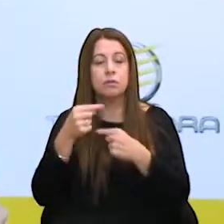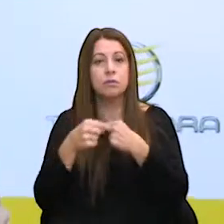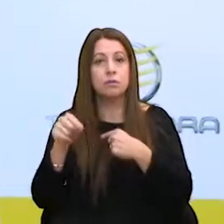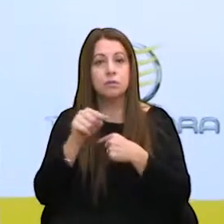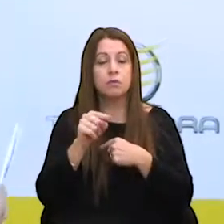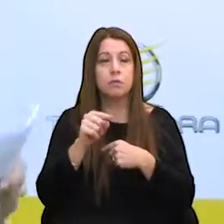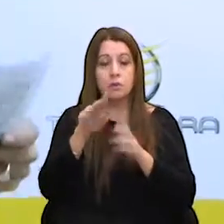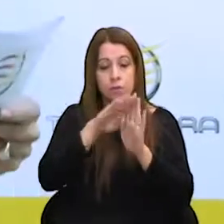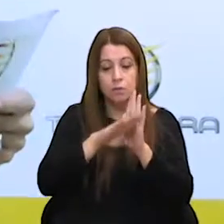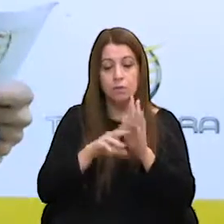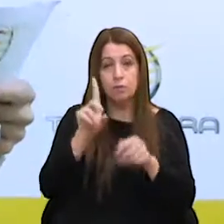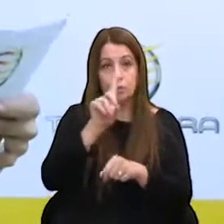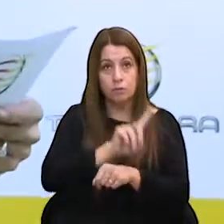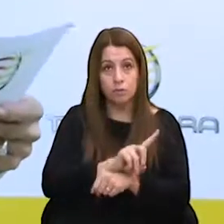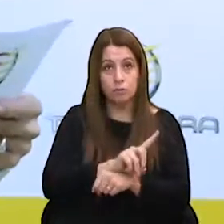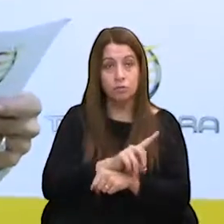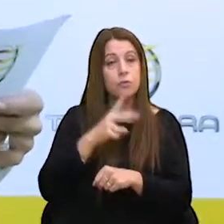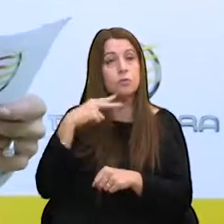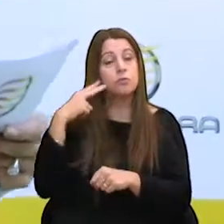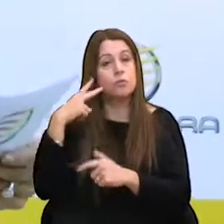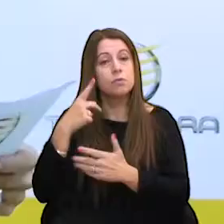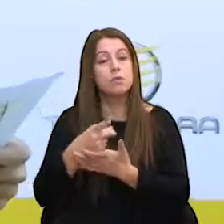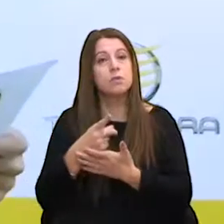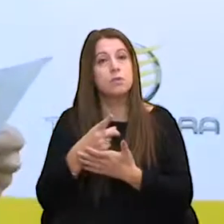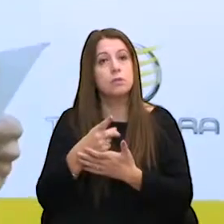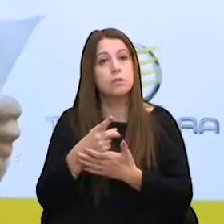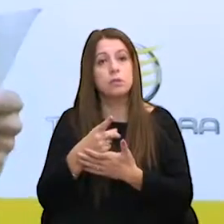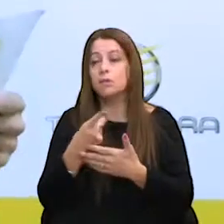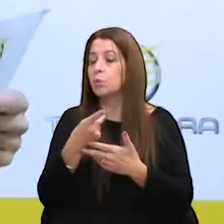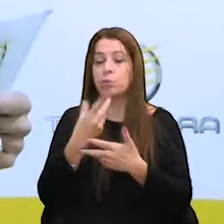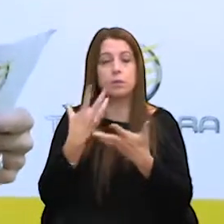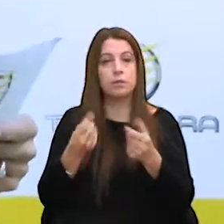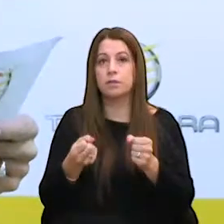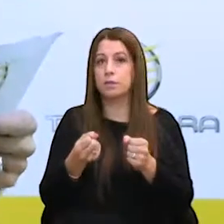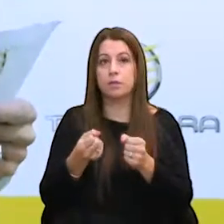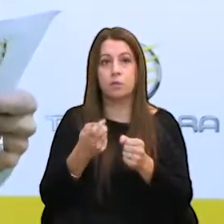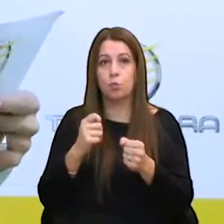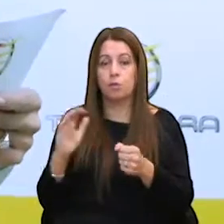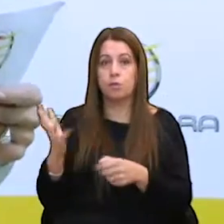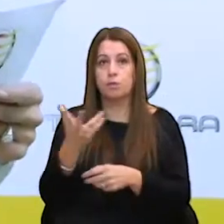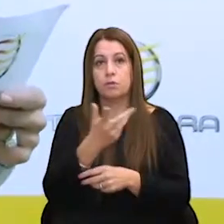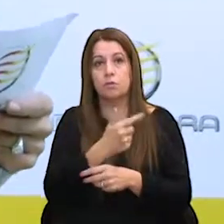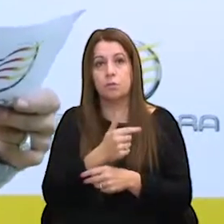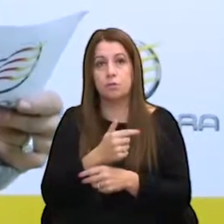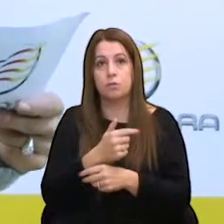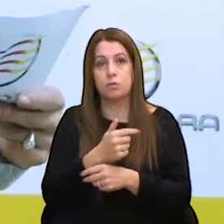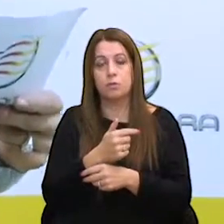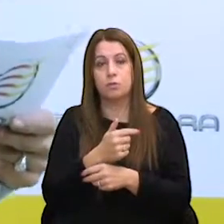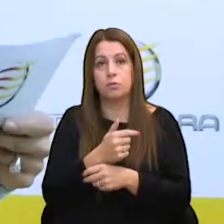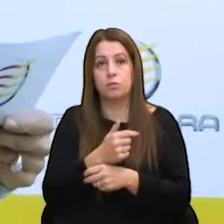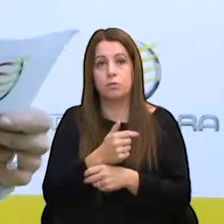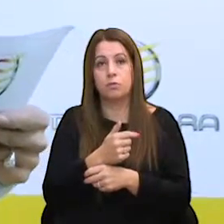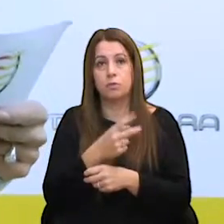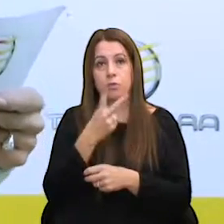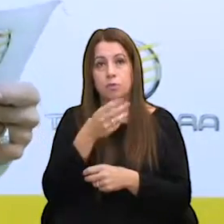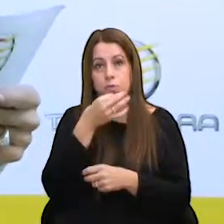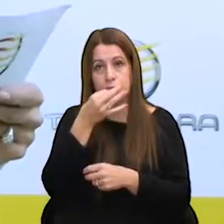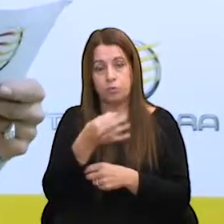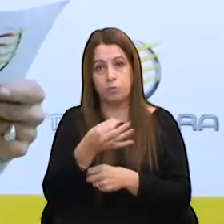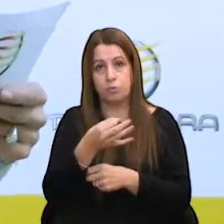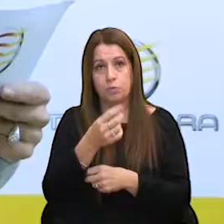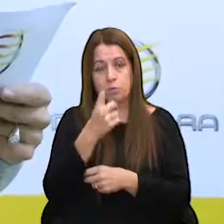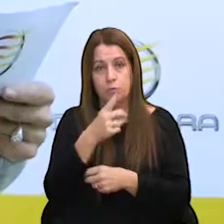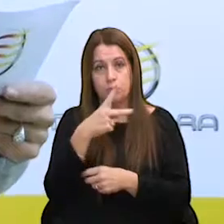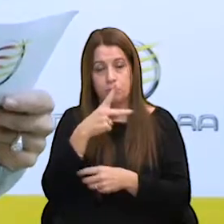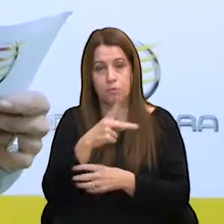na ordem do dia. Os vereadores rejeitaram por maioria de votos dois pareceres.